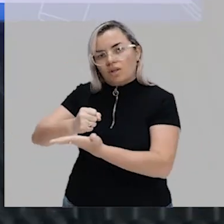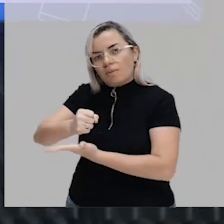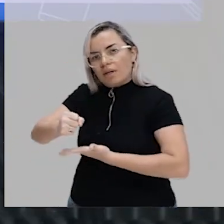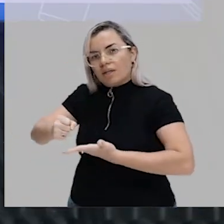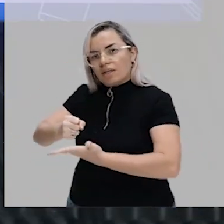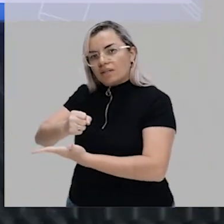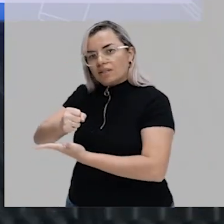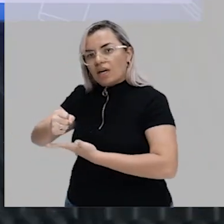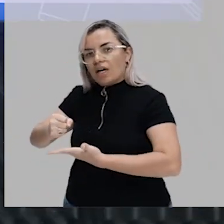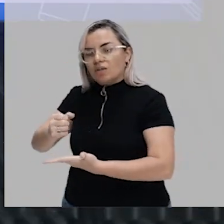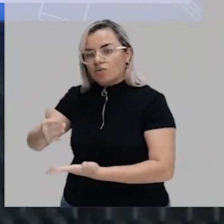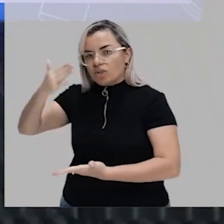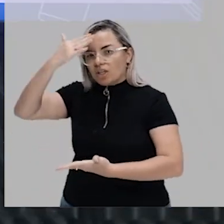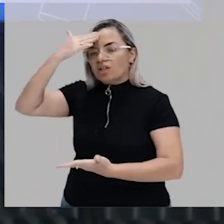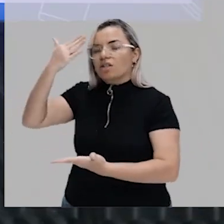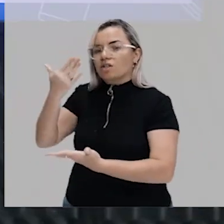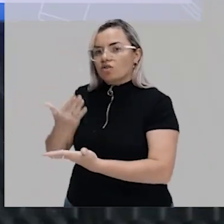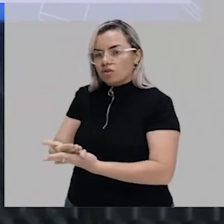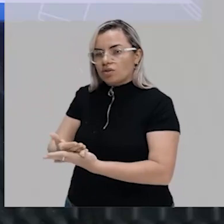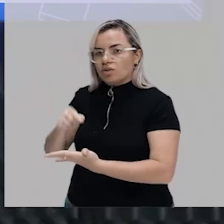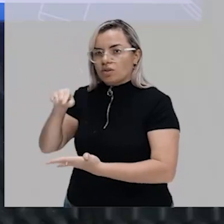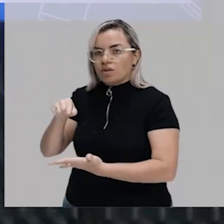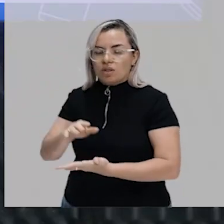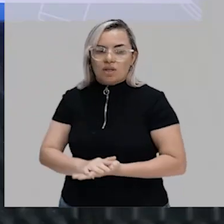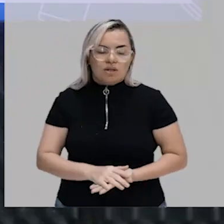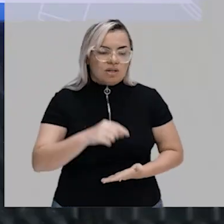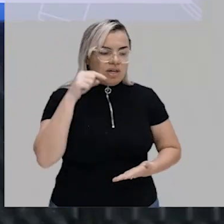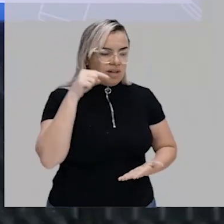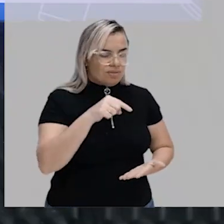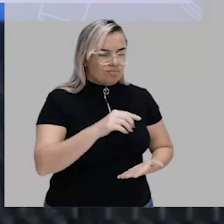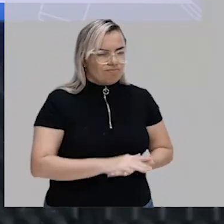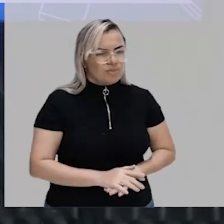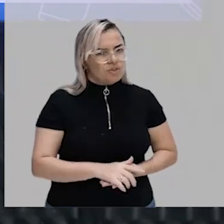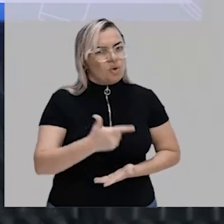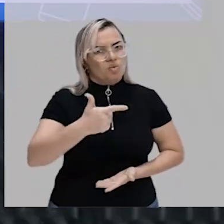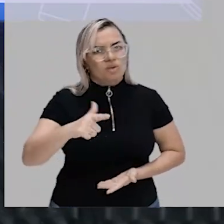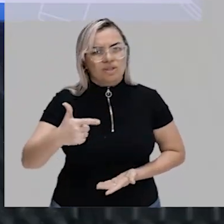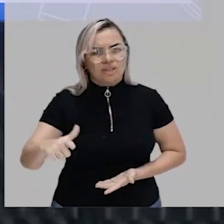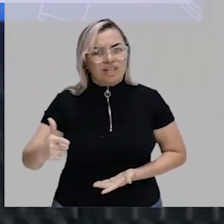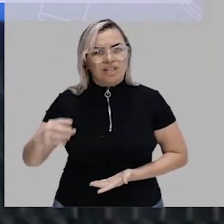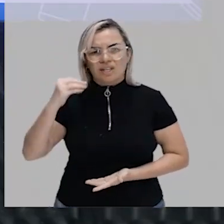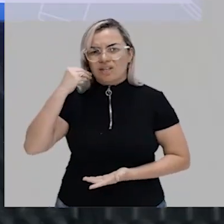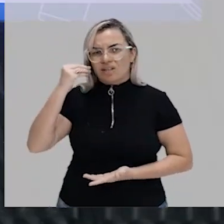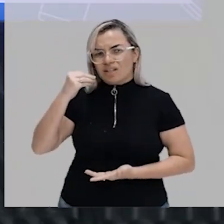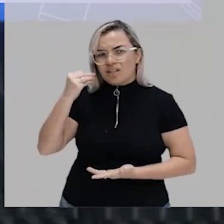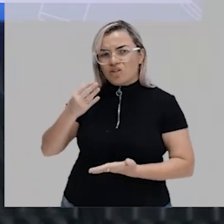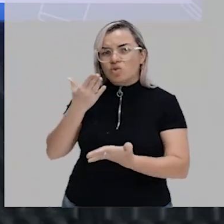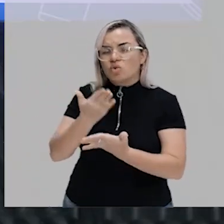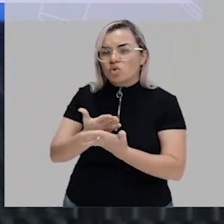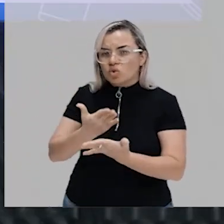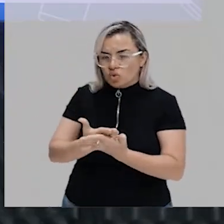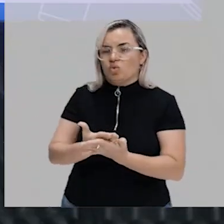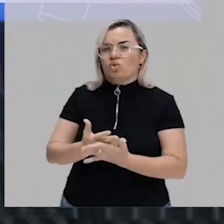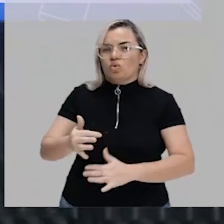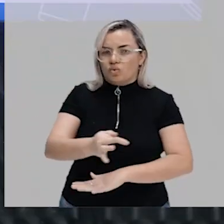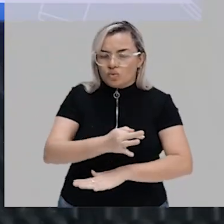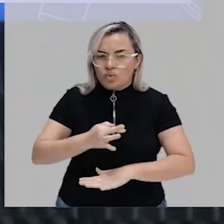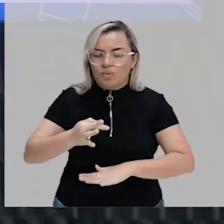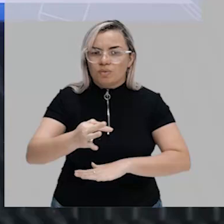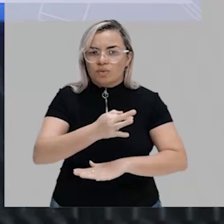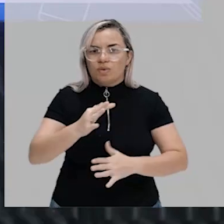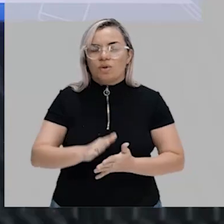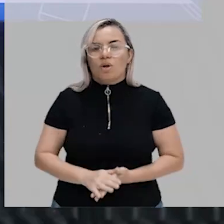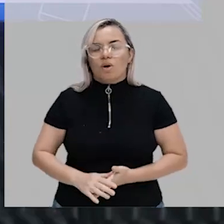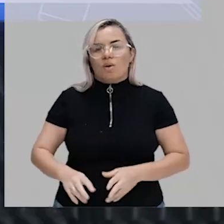se acredita do que naquilo que se verifica, naquilo que se comprova, ok? Por isso o